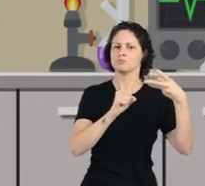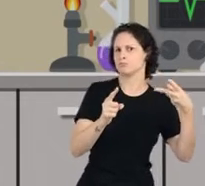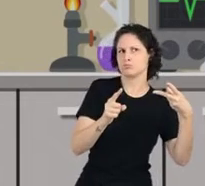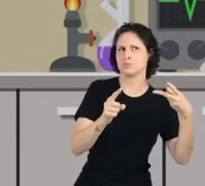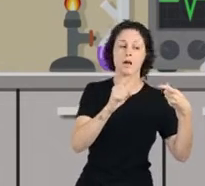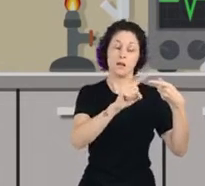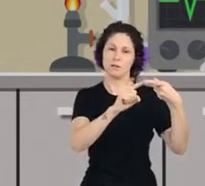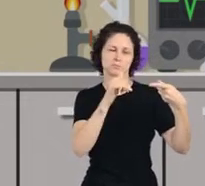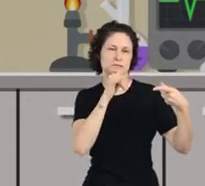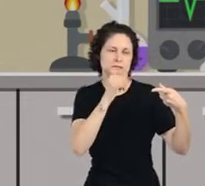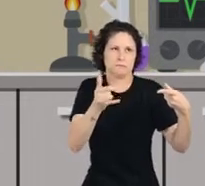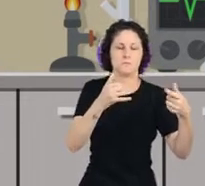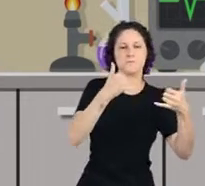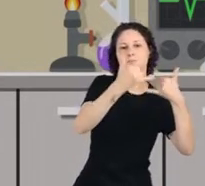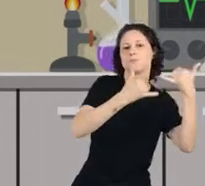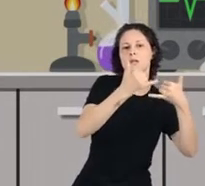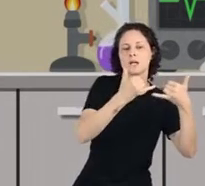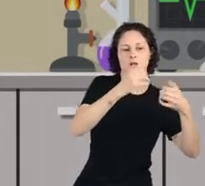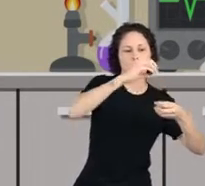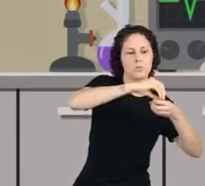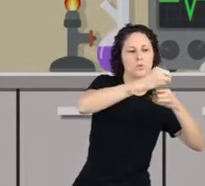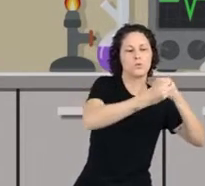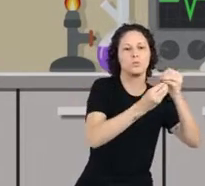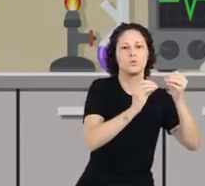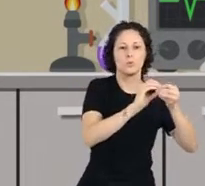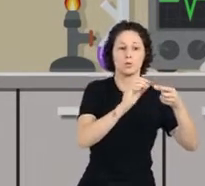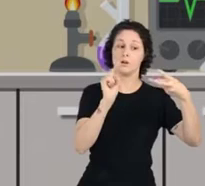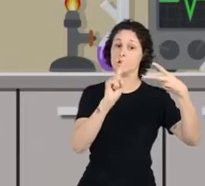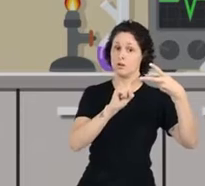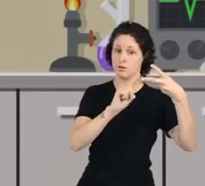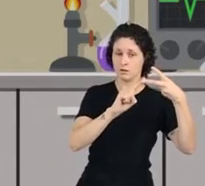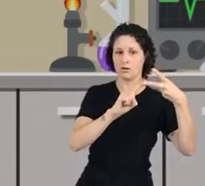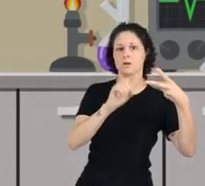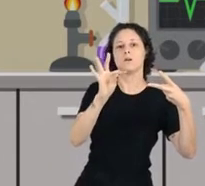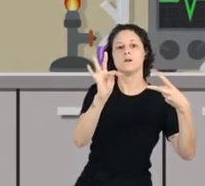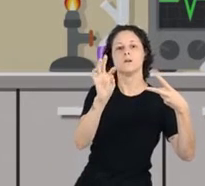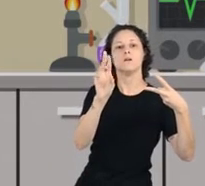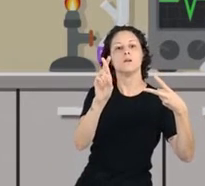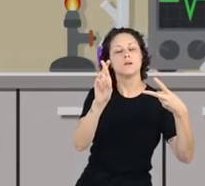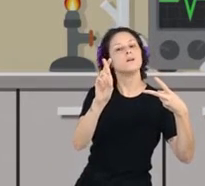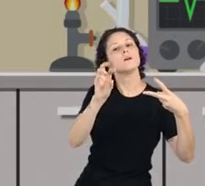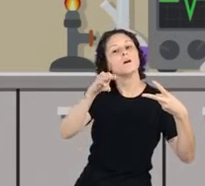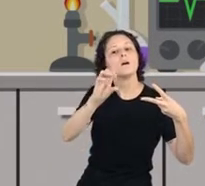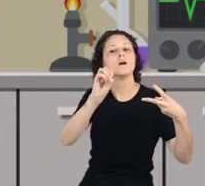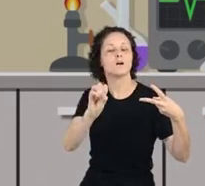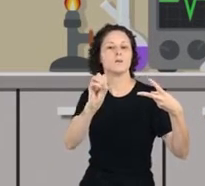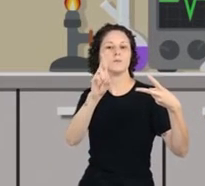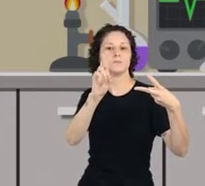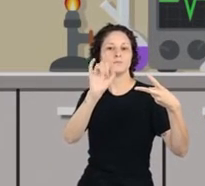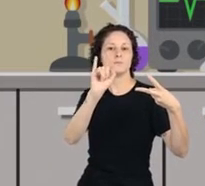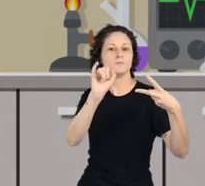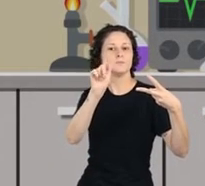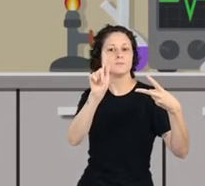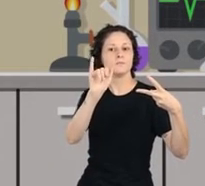são as peças de brinquedos de encaixar. Já os termorrígidos não podem ser reciclados, pois